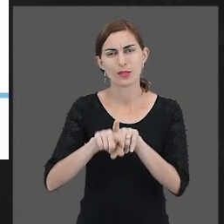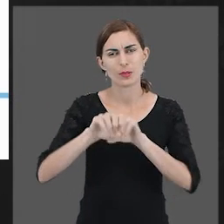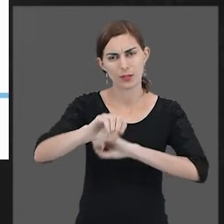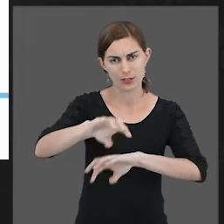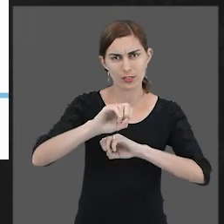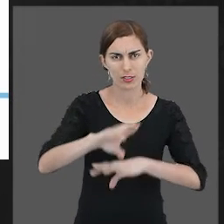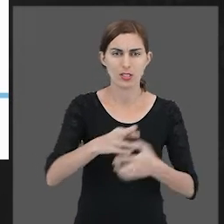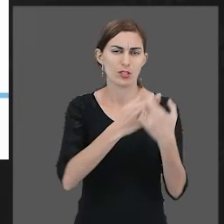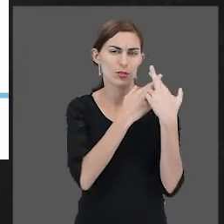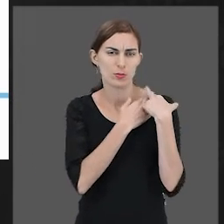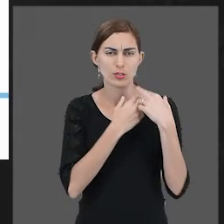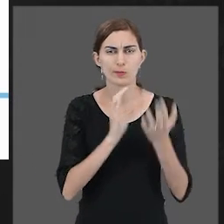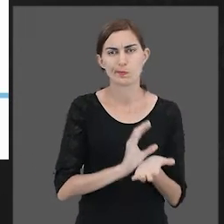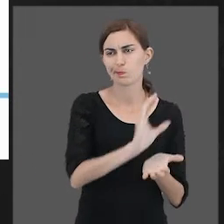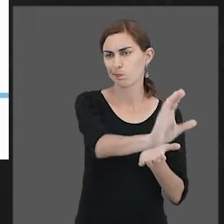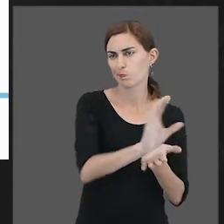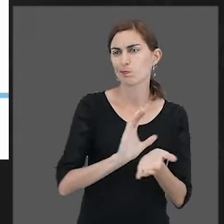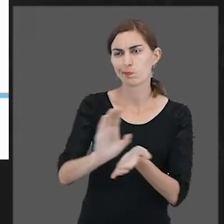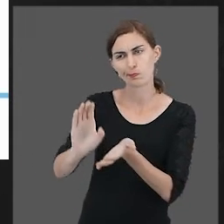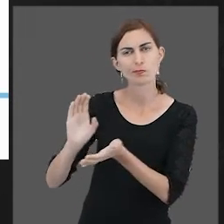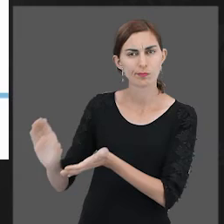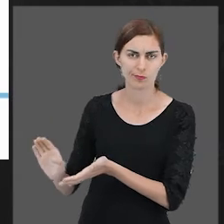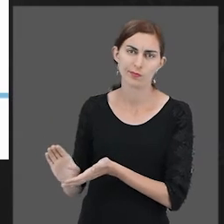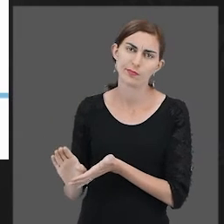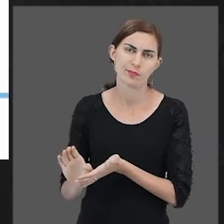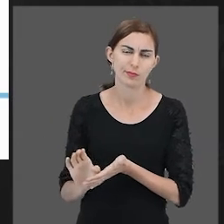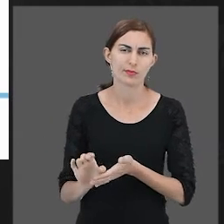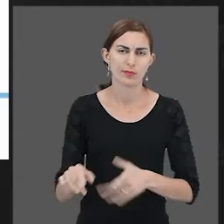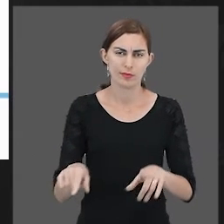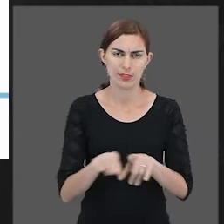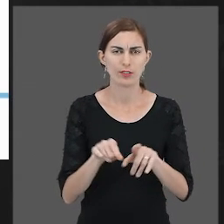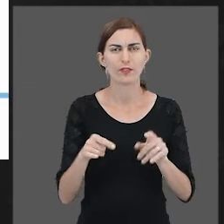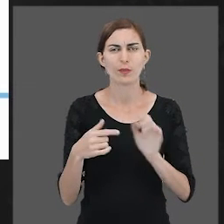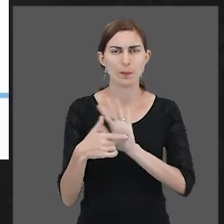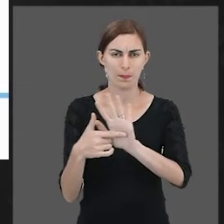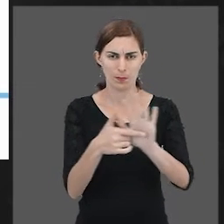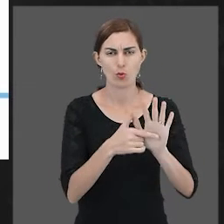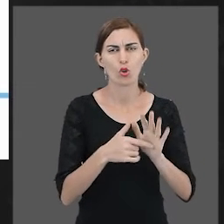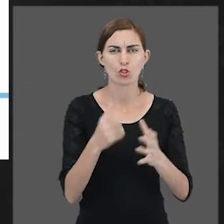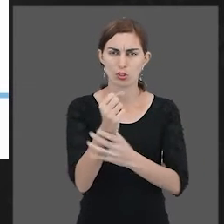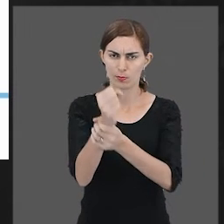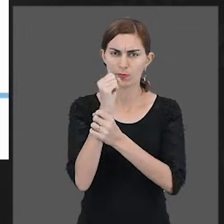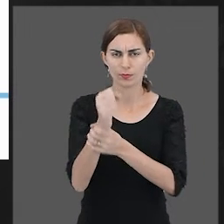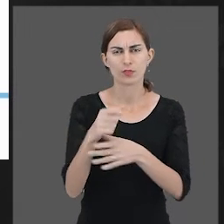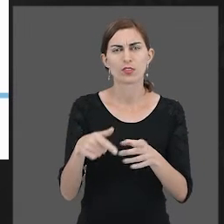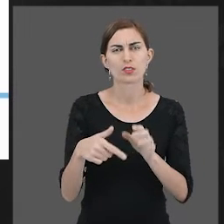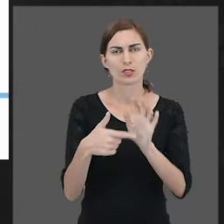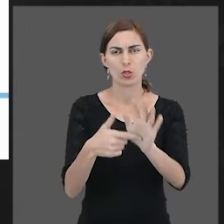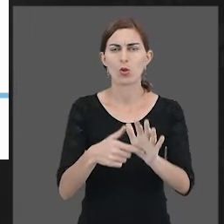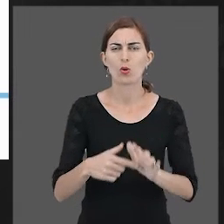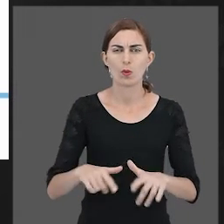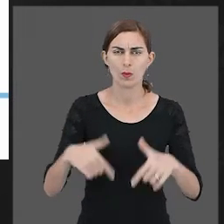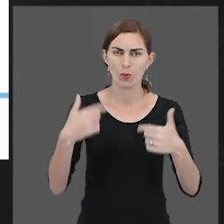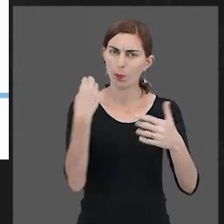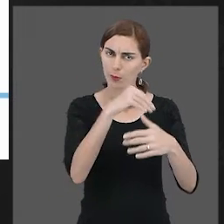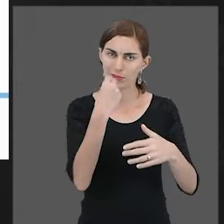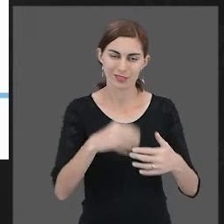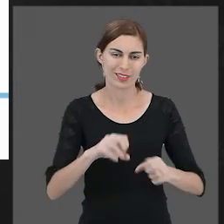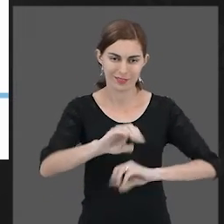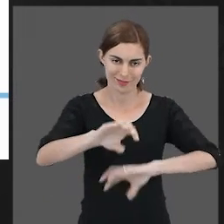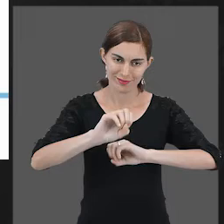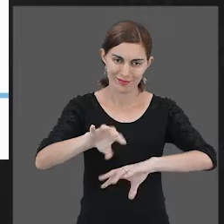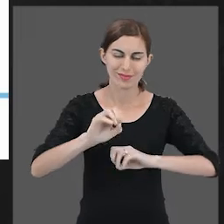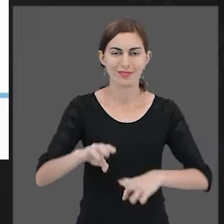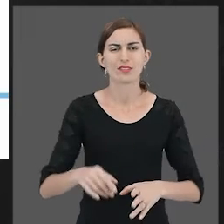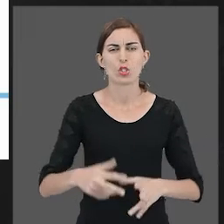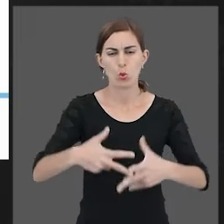educacional, função redistributiva e supletiva, de forma a garantir equalização de oportunidades educacionais e